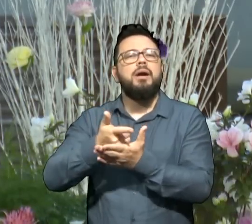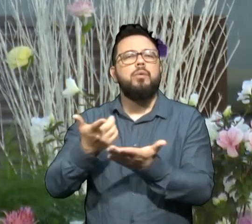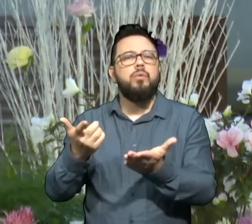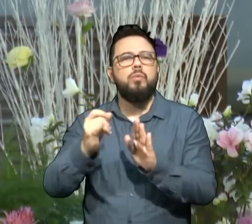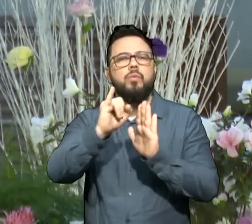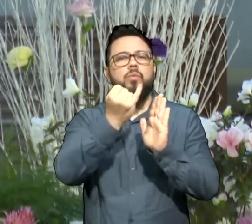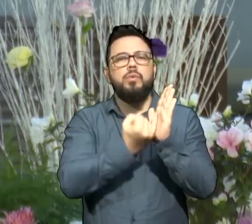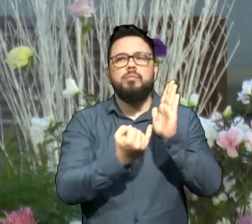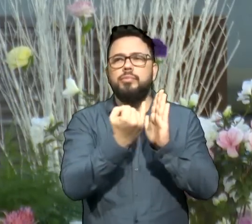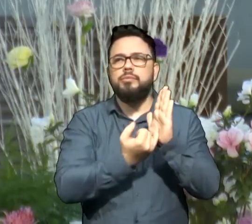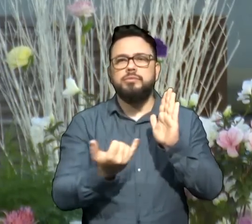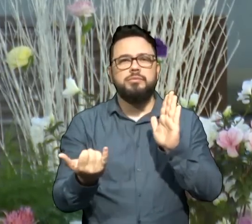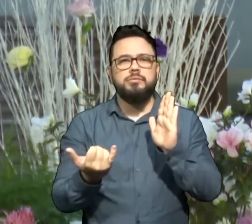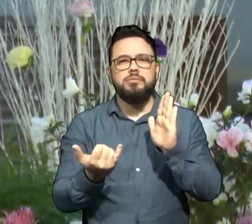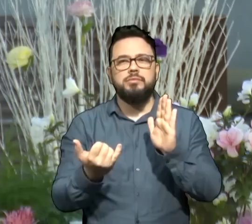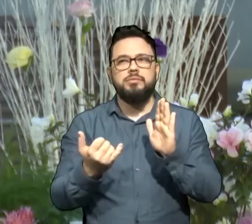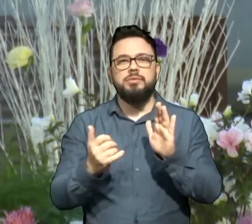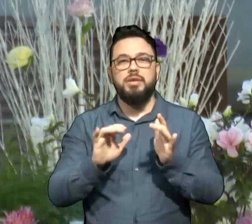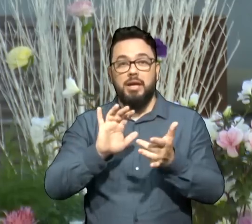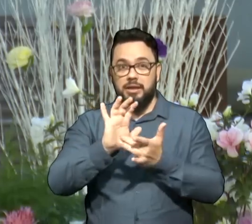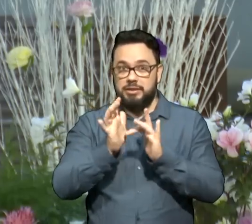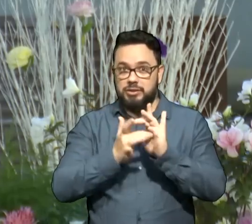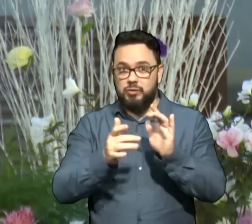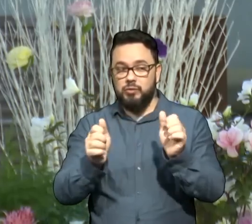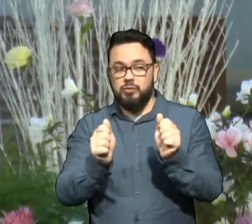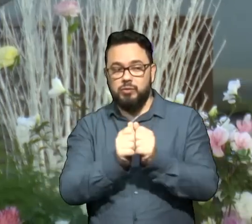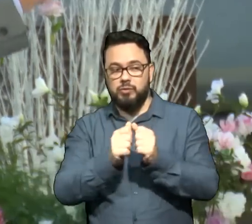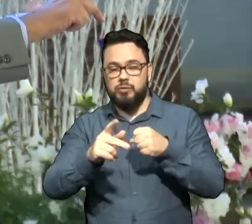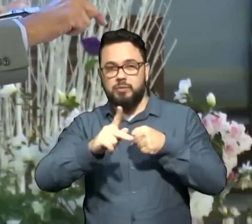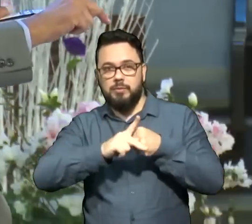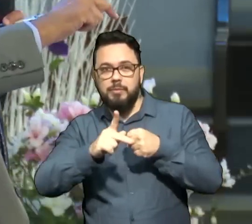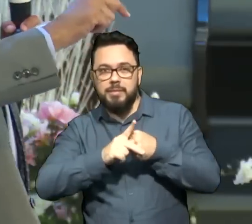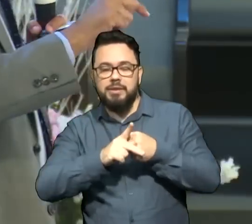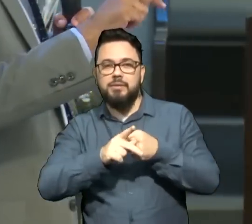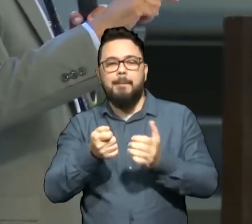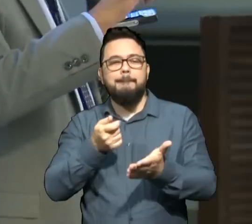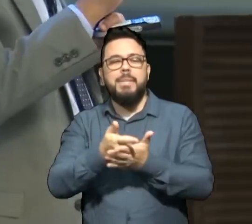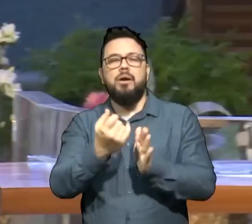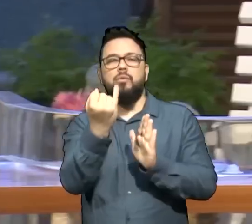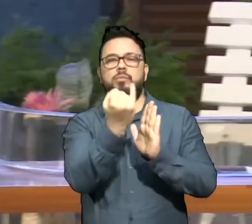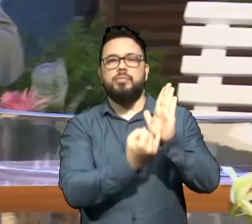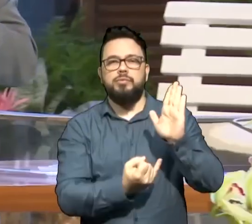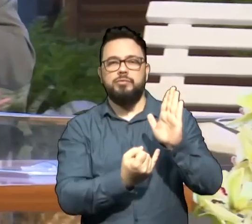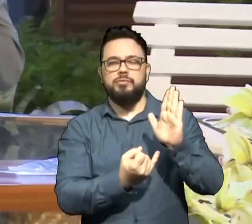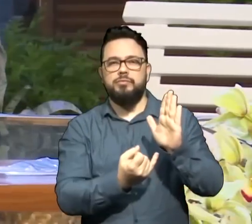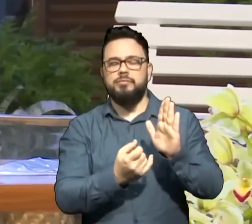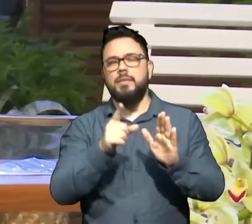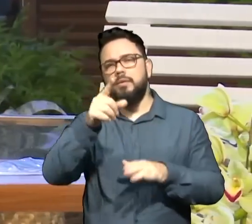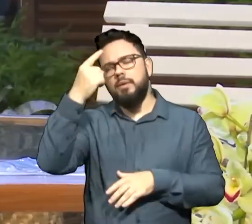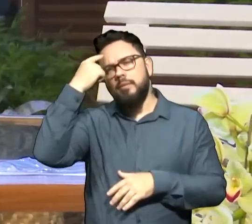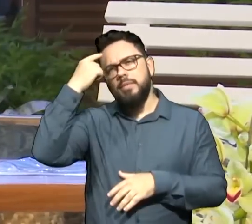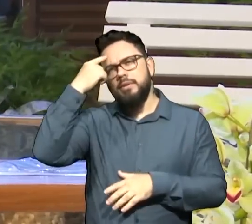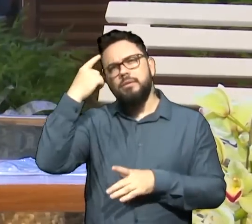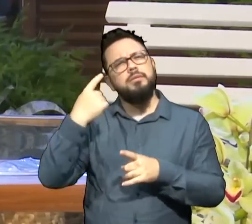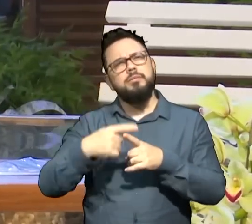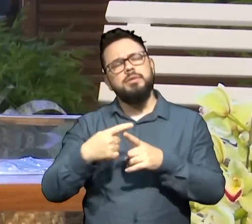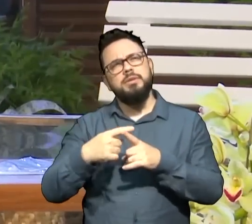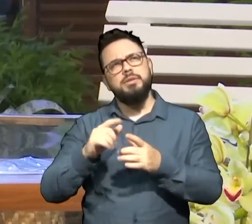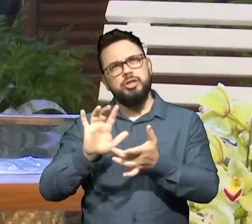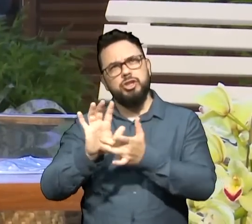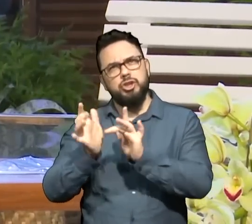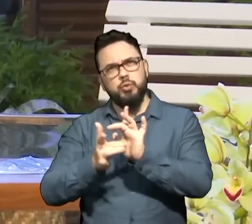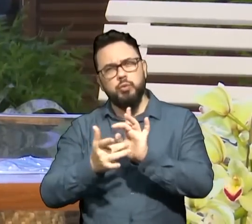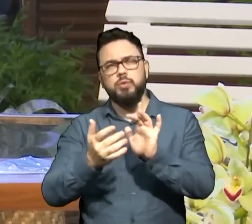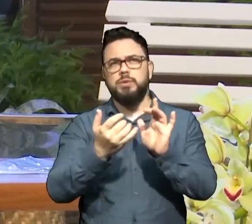templo Jesus e Pedro e você que está em casa raciocínio Por que que pagou só por Jesus e Pedro